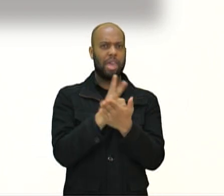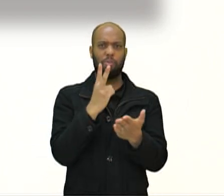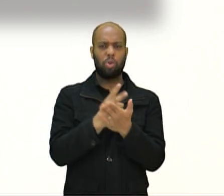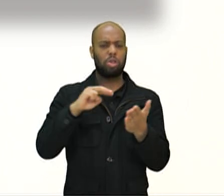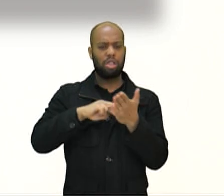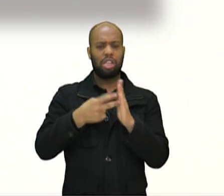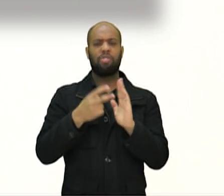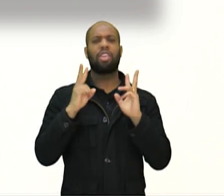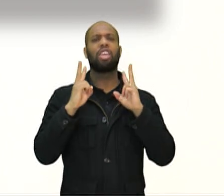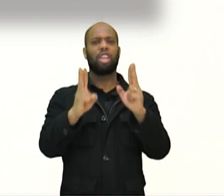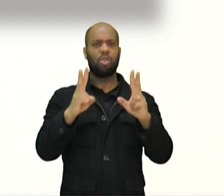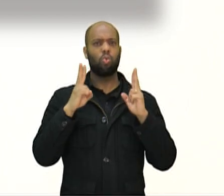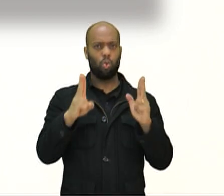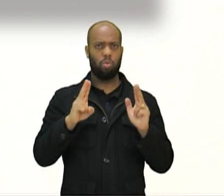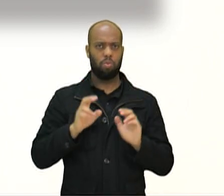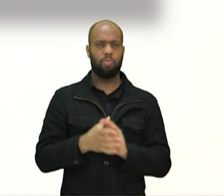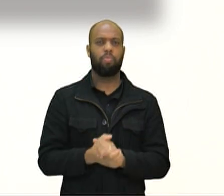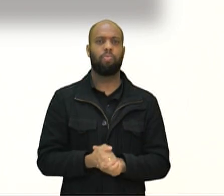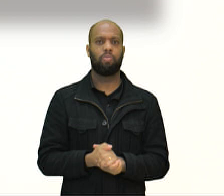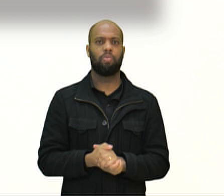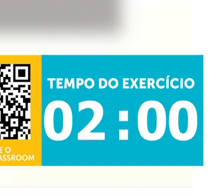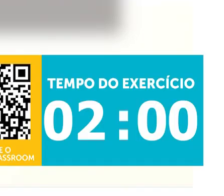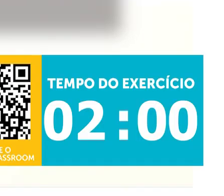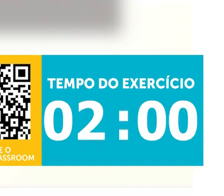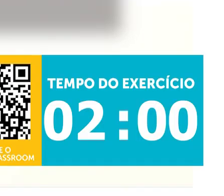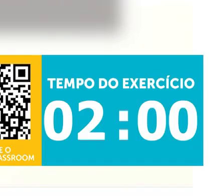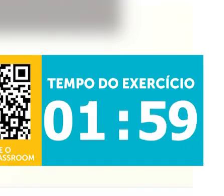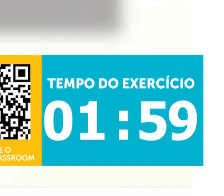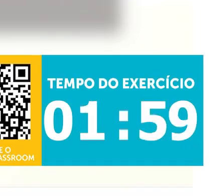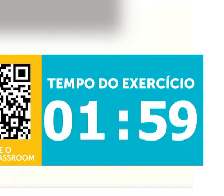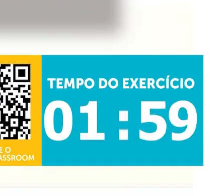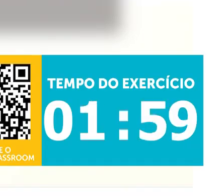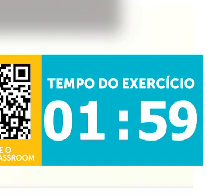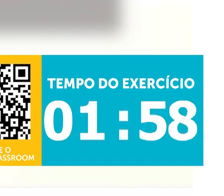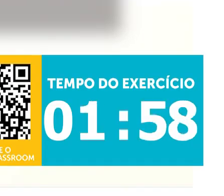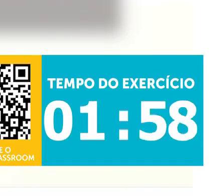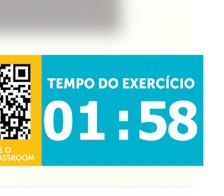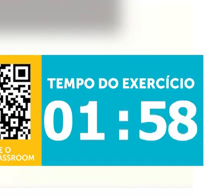Ambos os termos significam a mesma coisa. Vai lá!